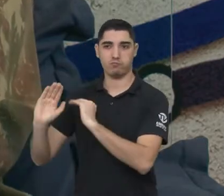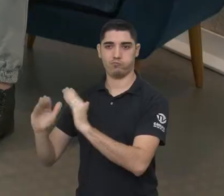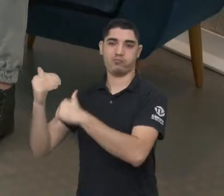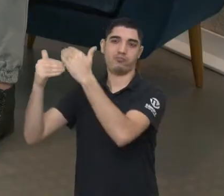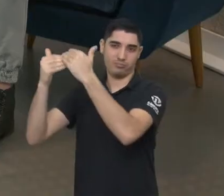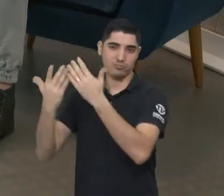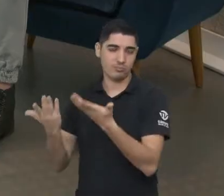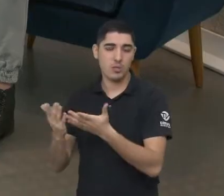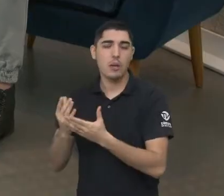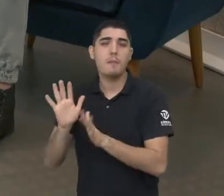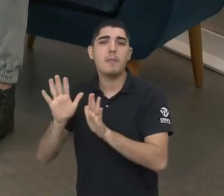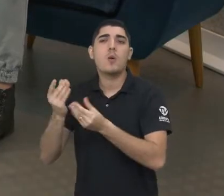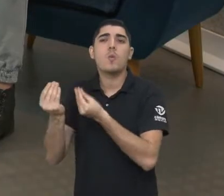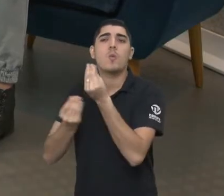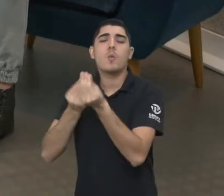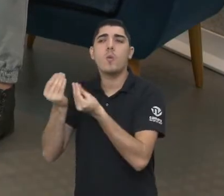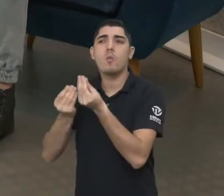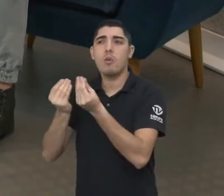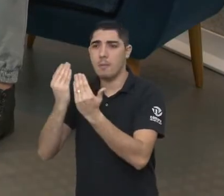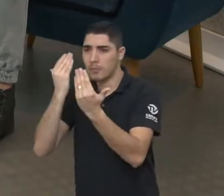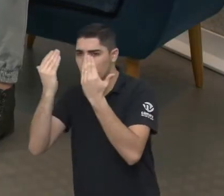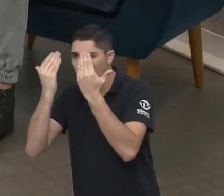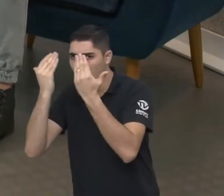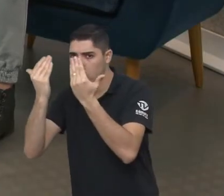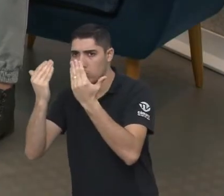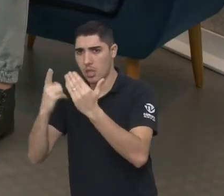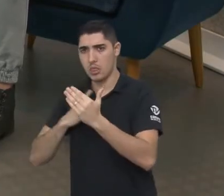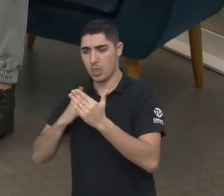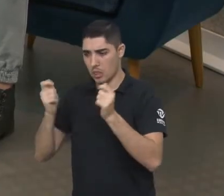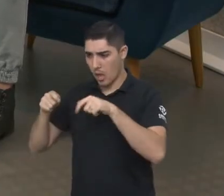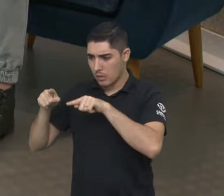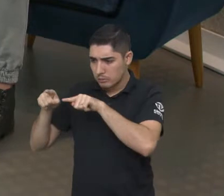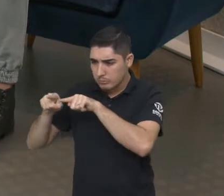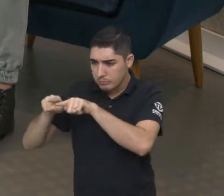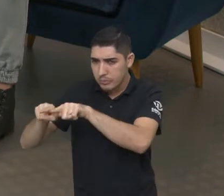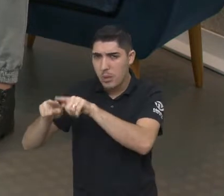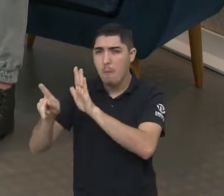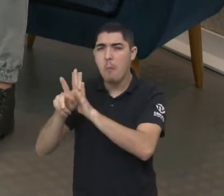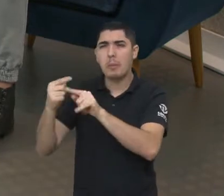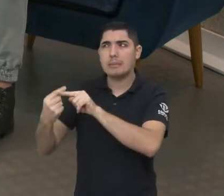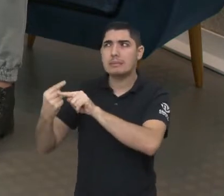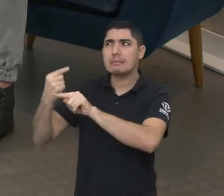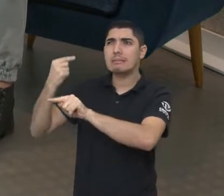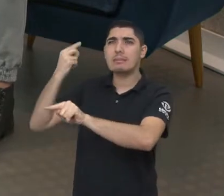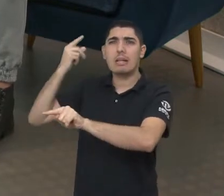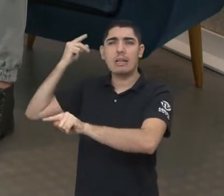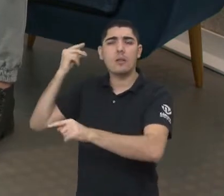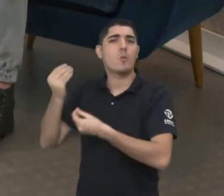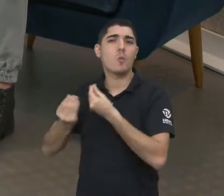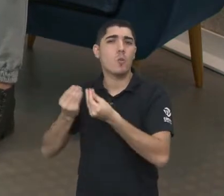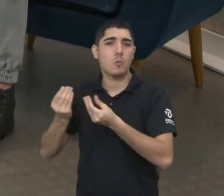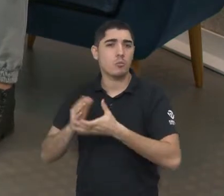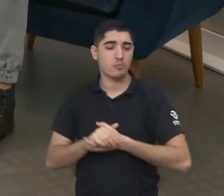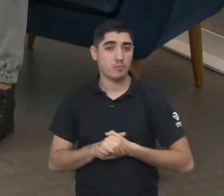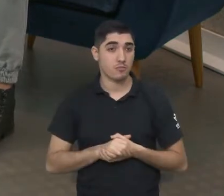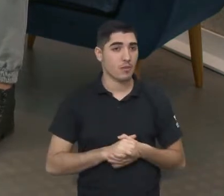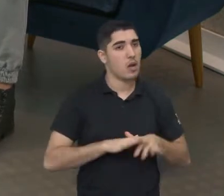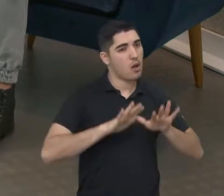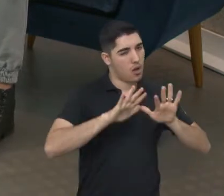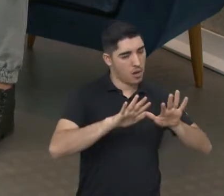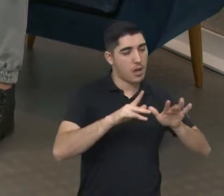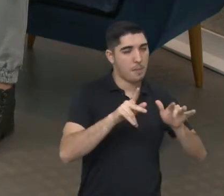E como que a psicologia acompanha esse movimento, mesmo com pensamentos tão do passado? Sim, que embora sejam